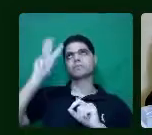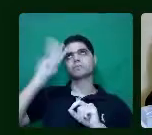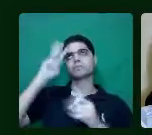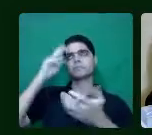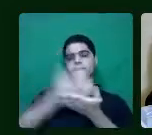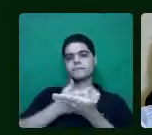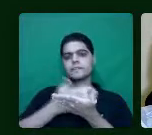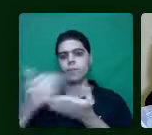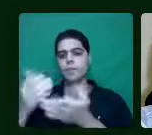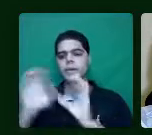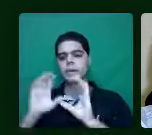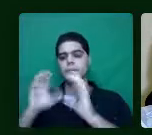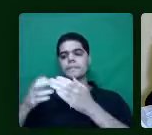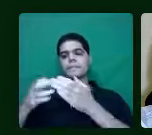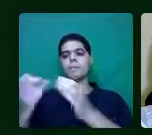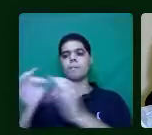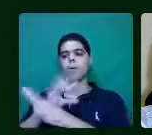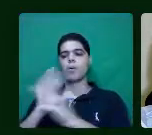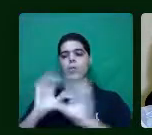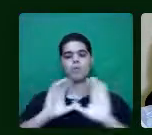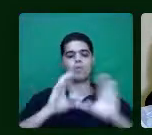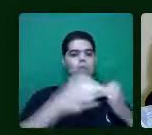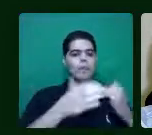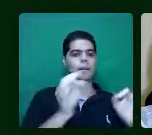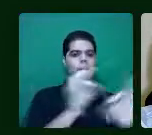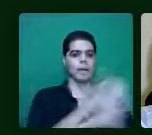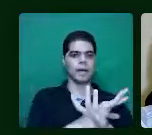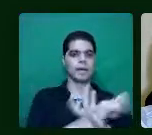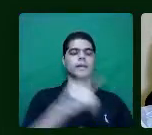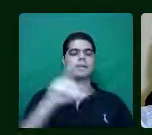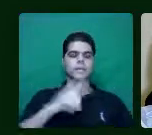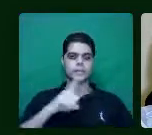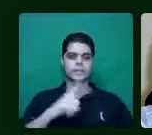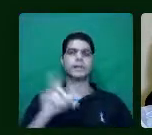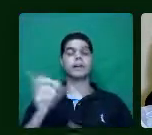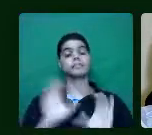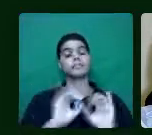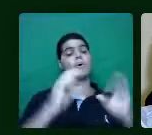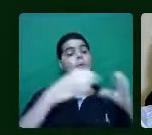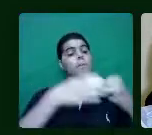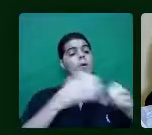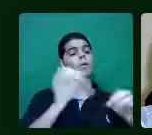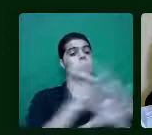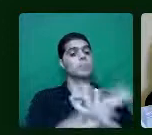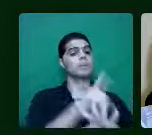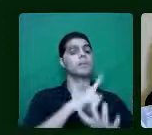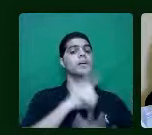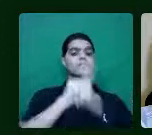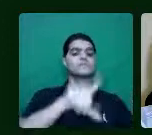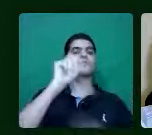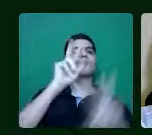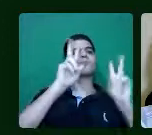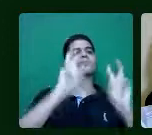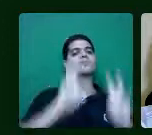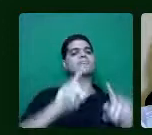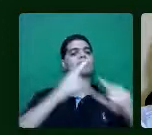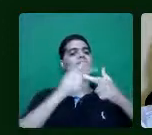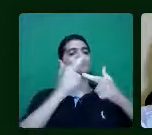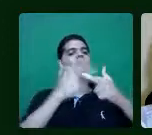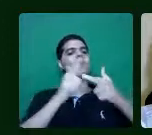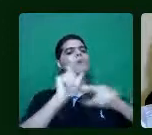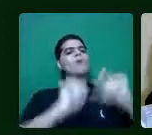a ser fechados. Conforme os times forem sendo fechados, eles vão escolher qual é o desafio que eles querem trabalhar, e aí a gente vai buscar na lista